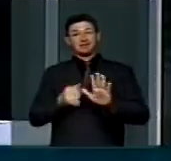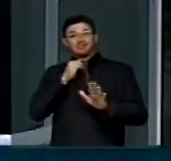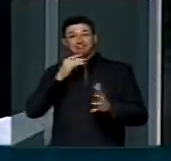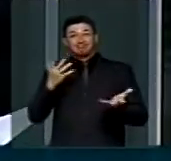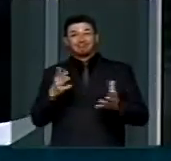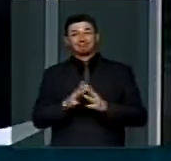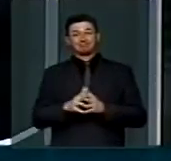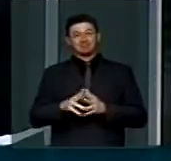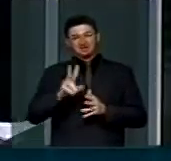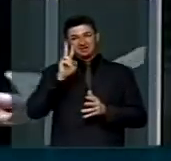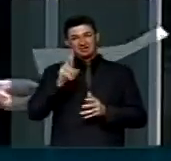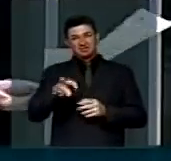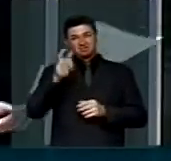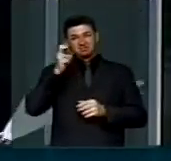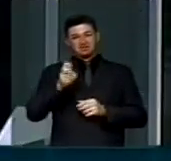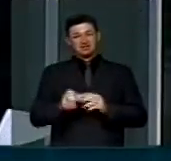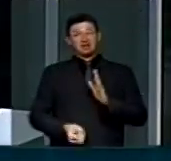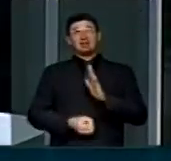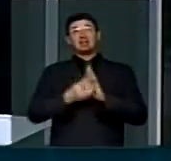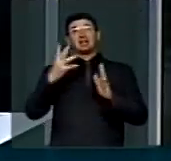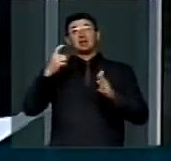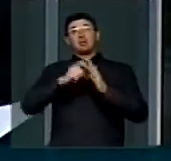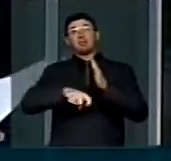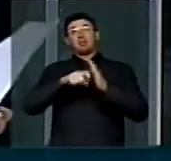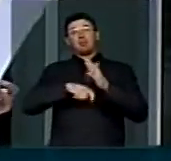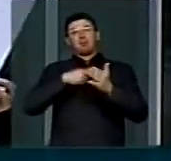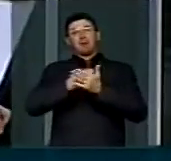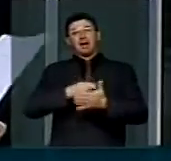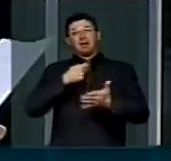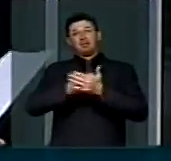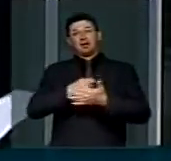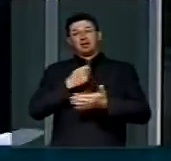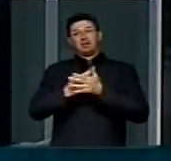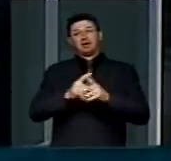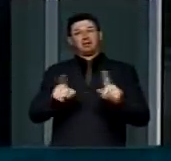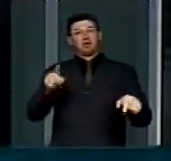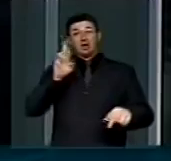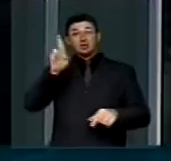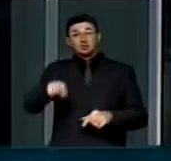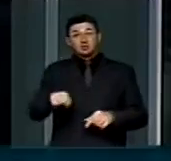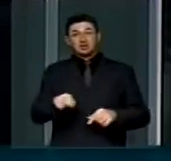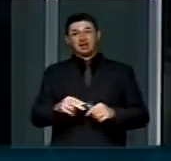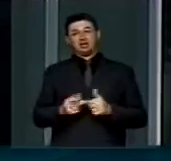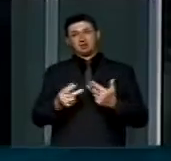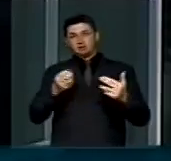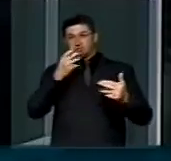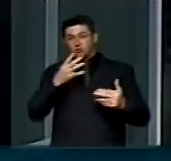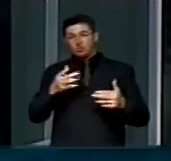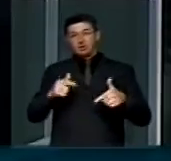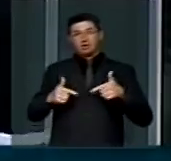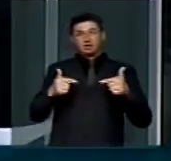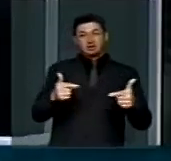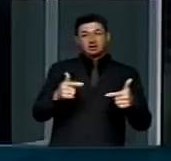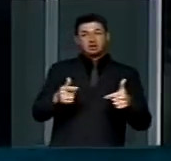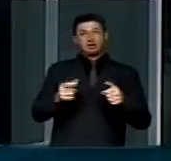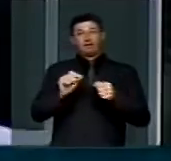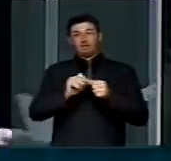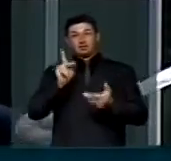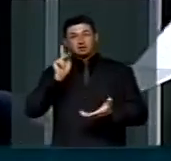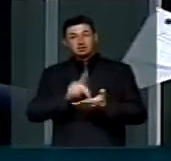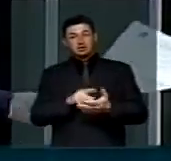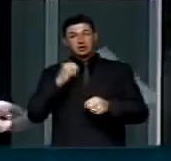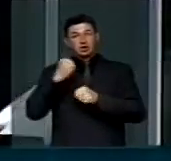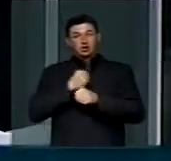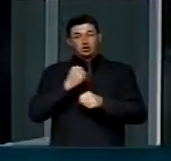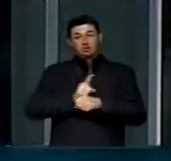infelizmente vê tantos impostos sendo pagos, mas o resultado, em termos de benefícios, ações, realizações de obras